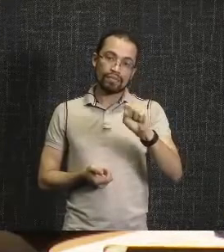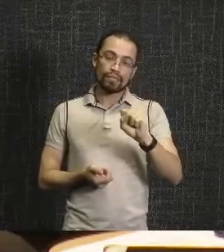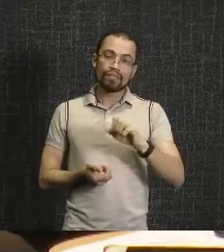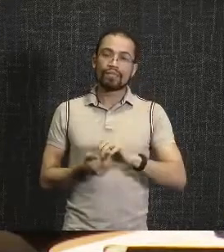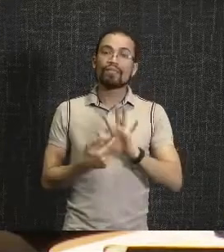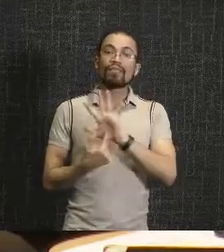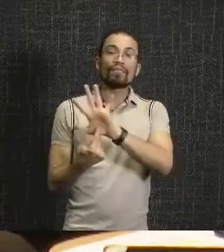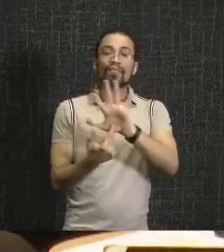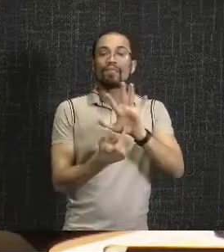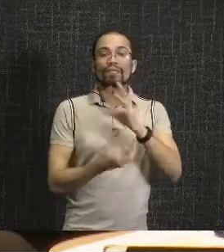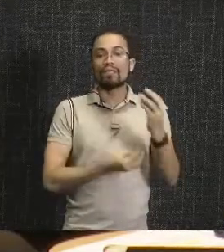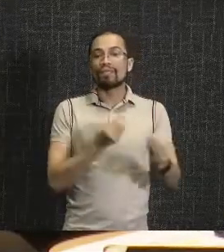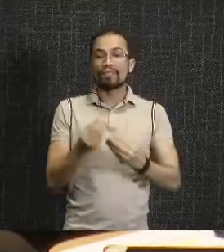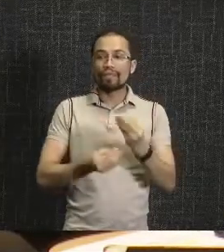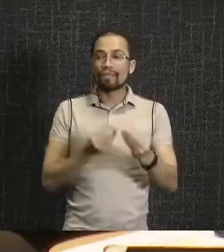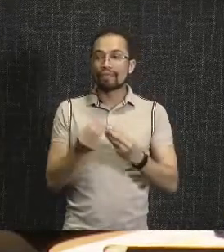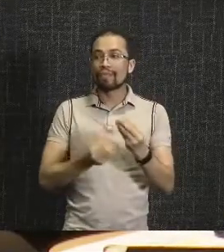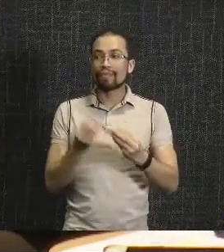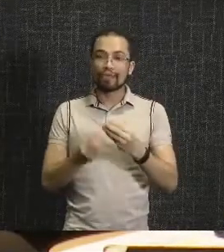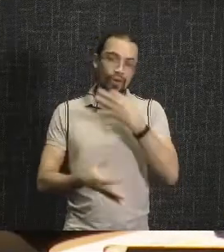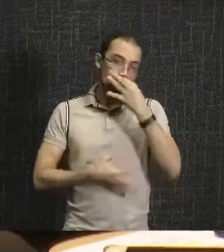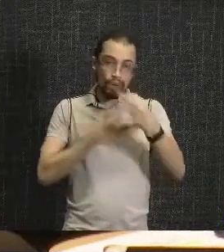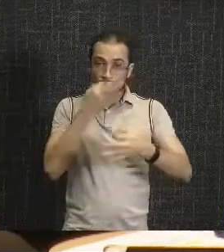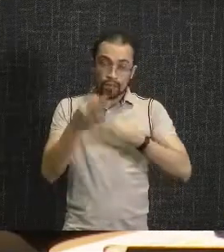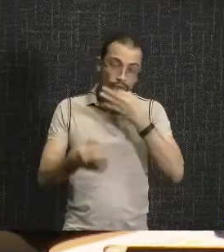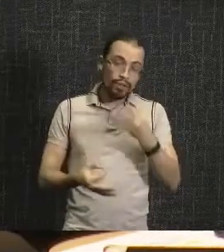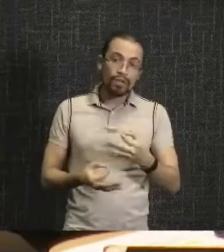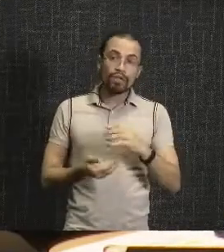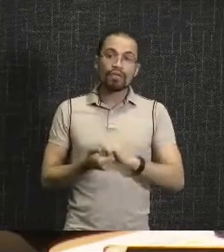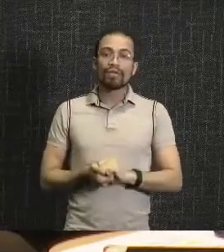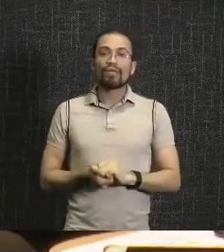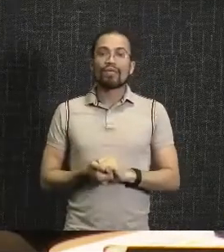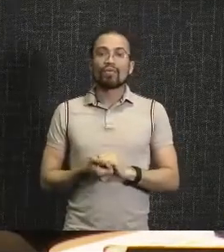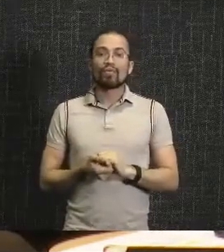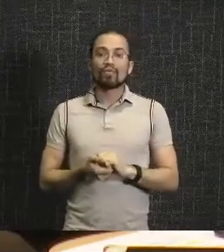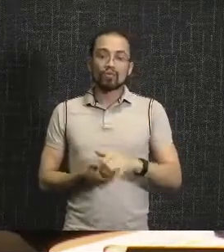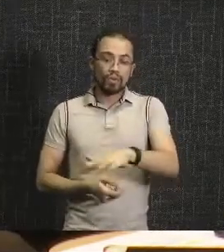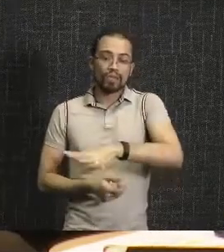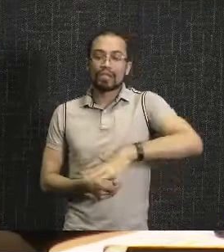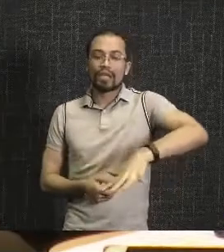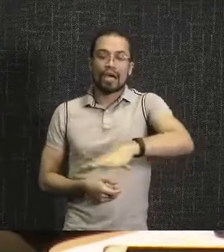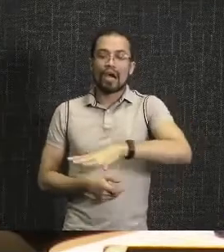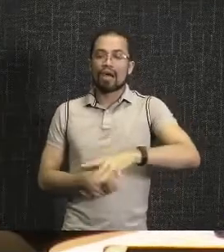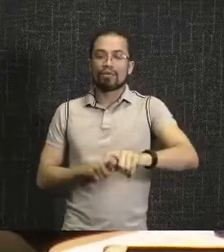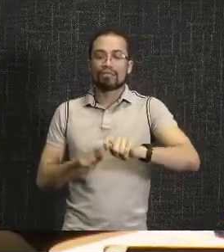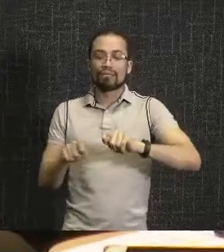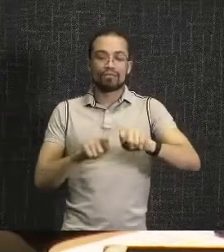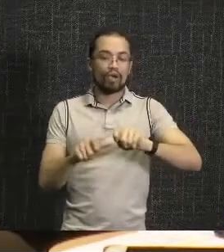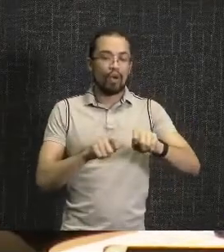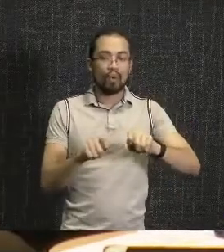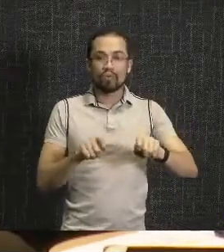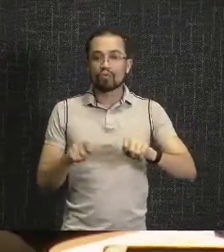cenário econômico na visão dele, que é um economista muito experiente, certamente na visão de muitas pessoas e